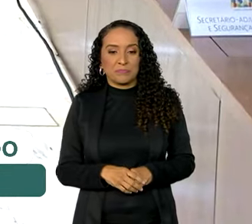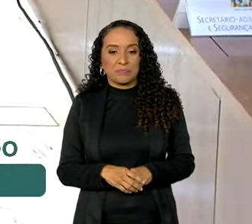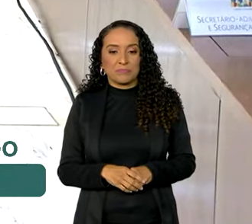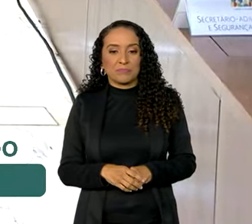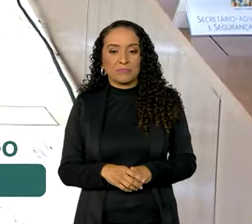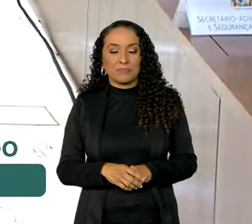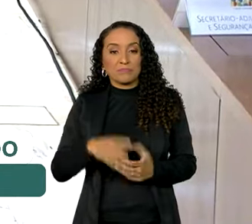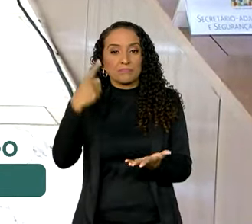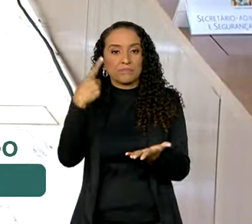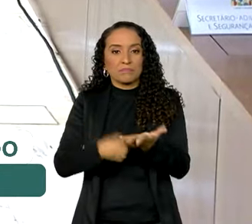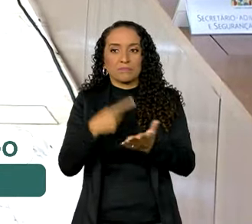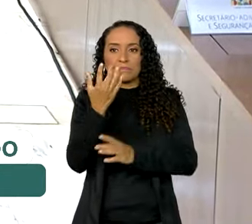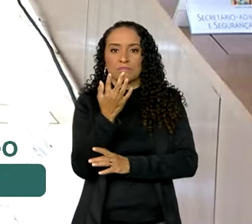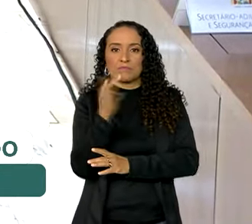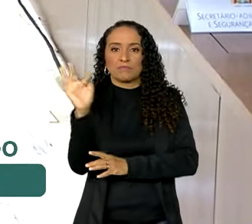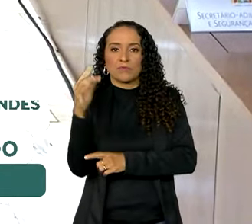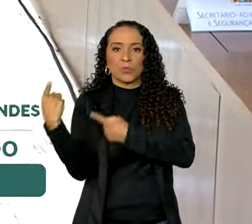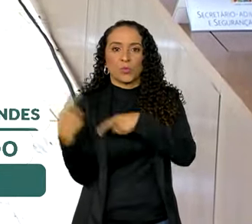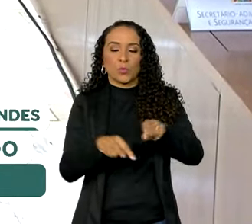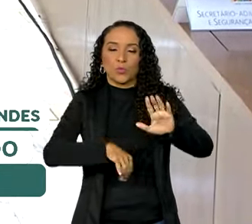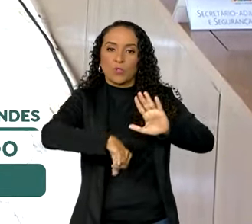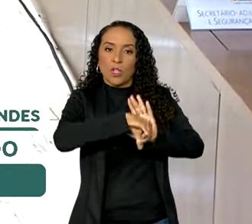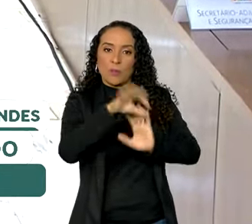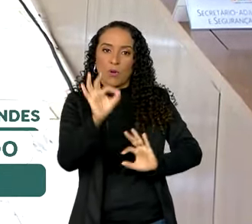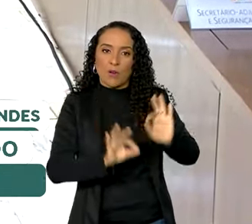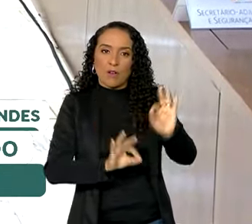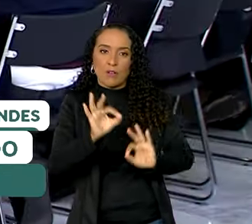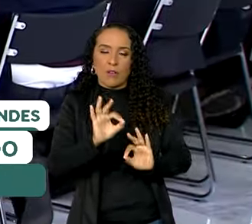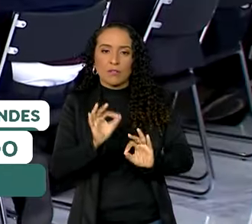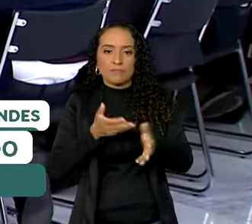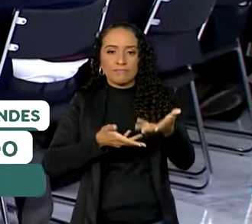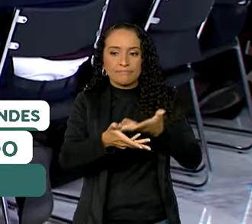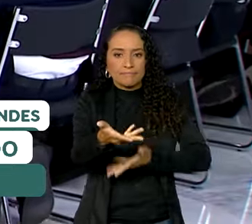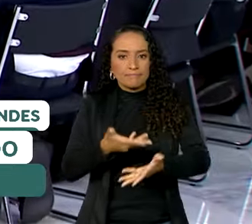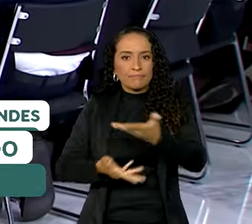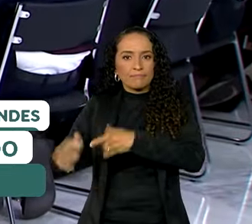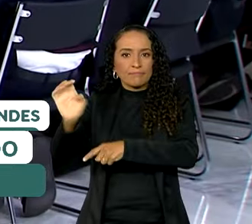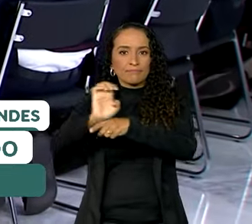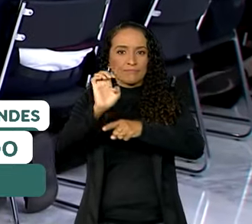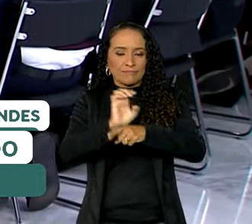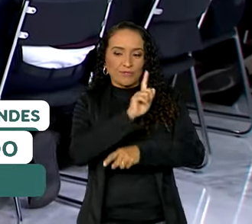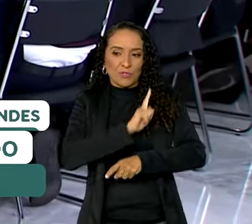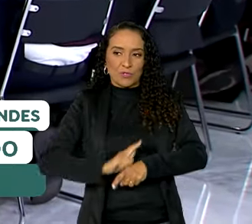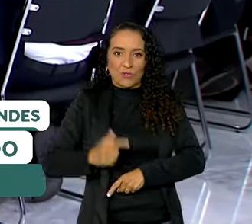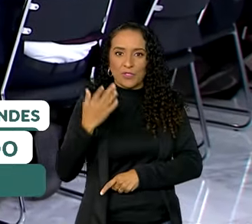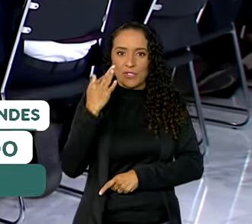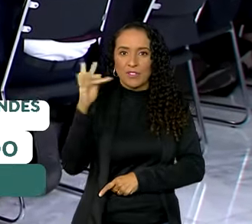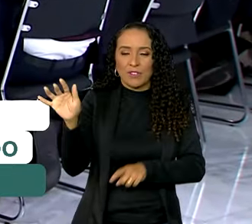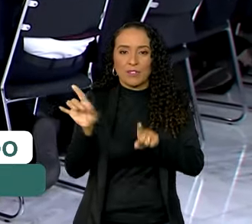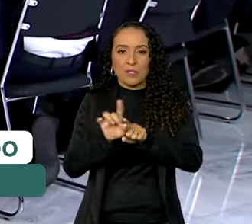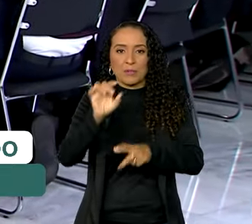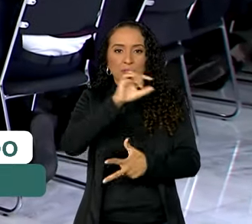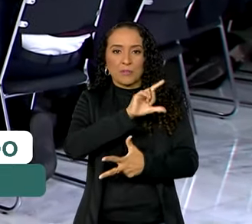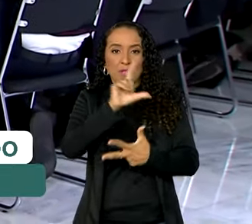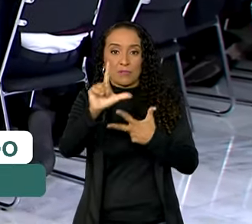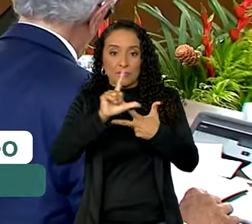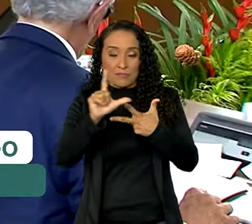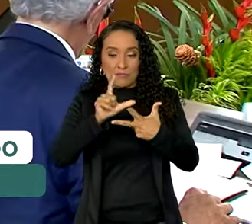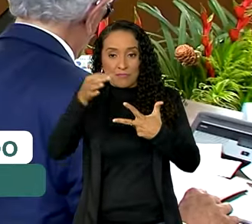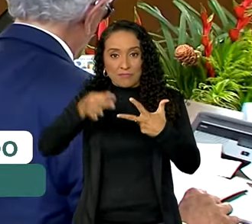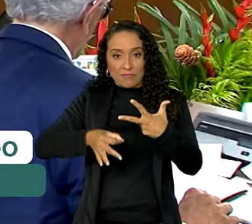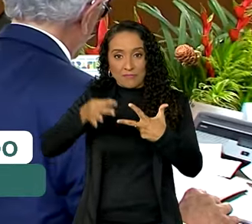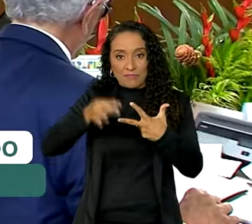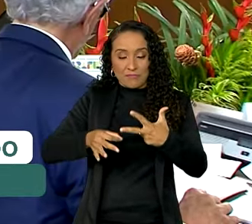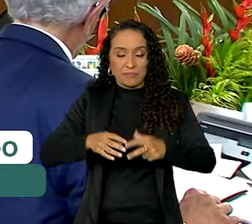Um pacto federativo contra o crime organizado que envolva os estados, o governo federal e os poderes legislativo